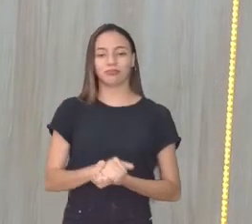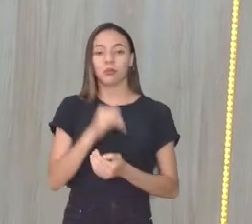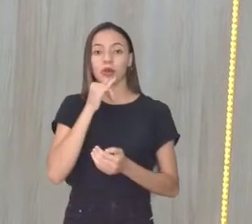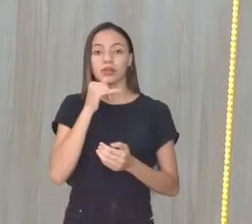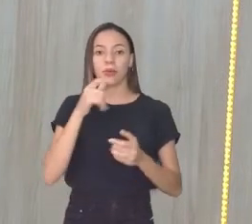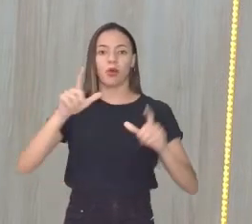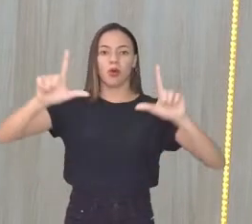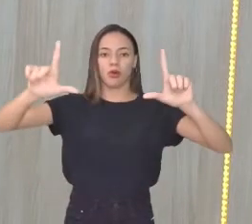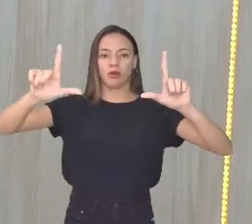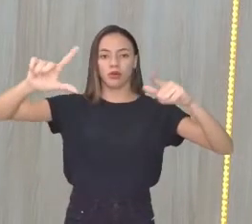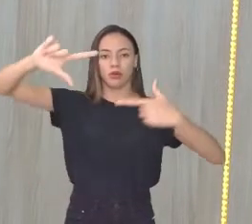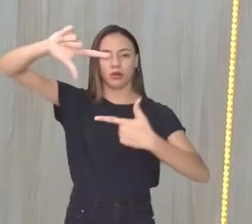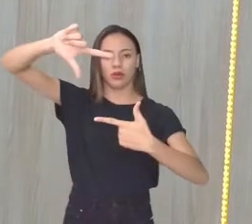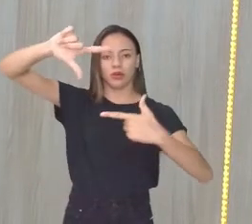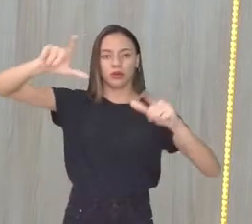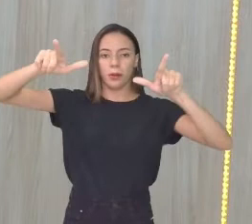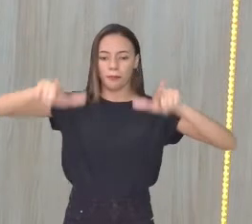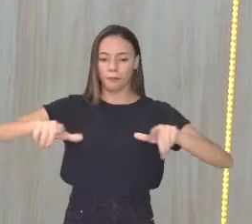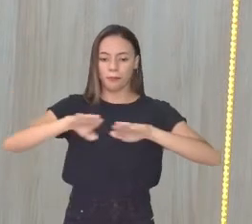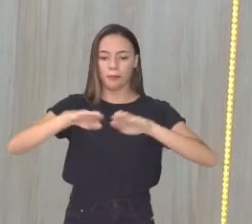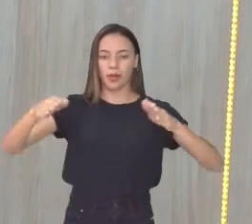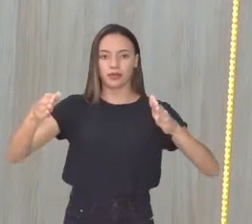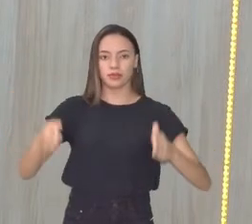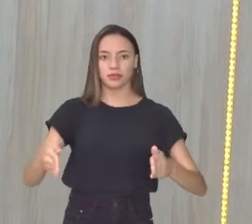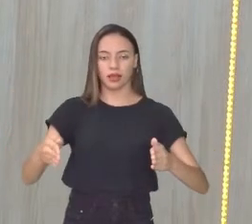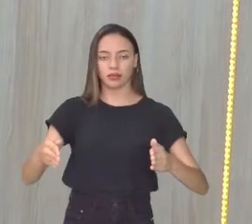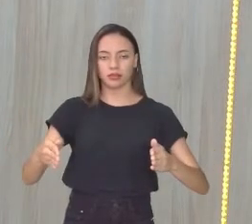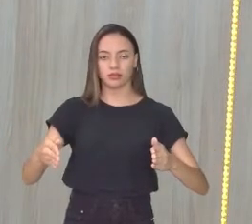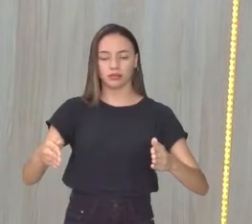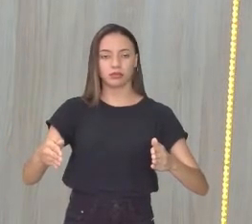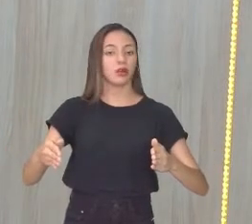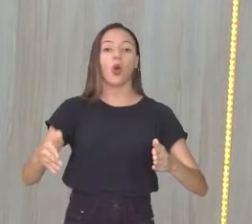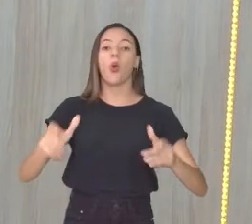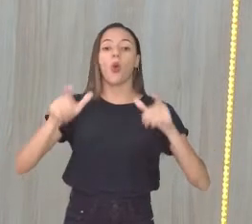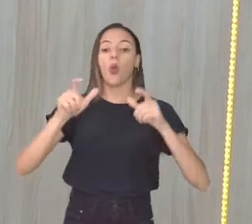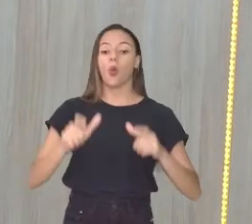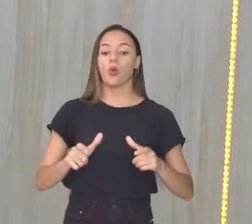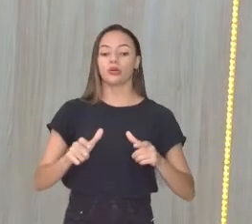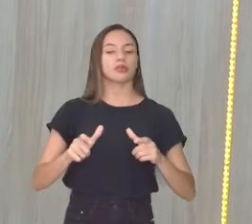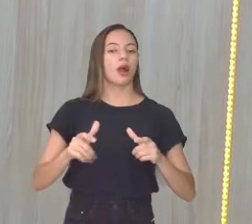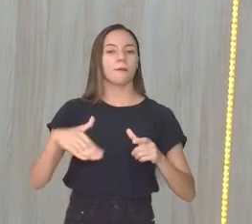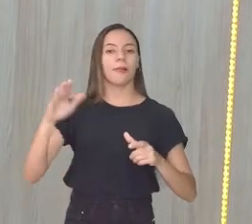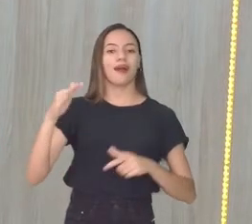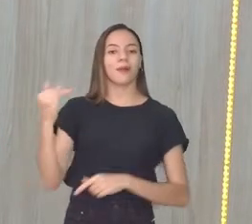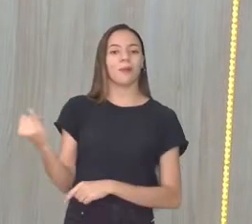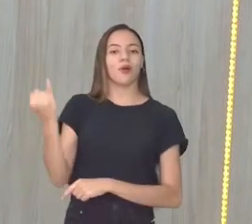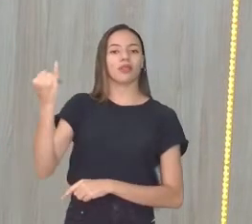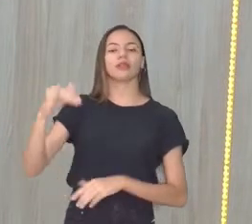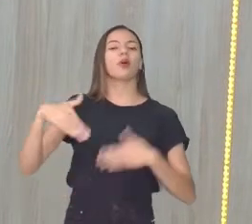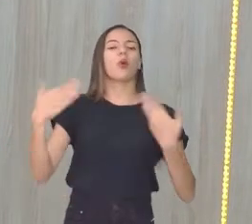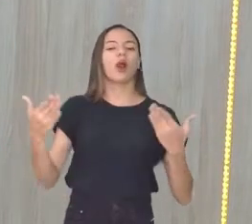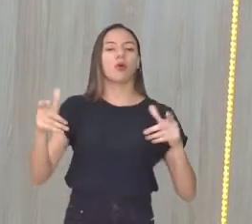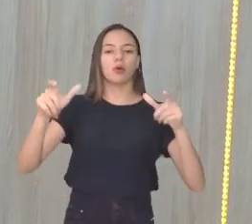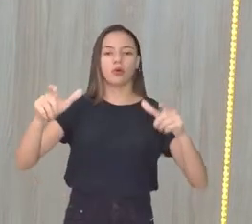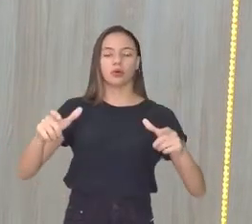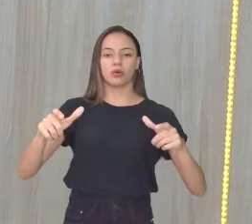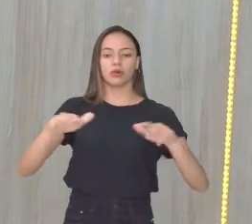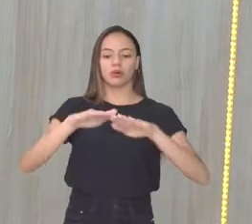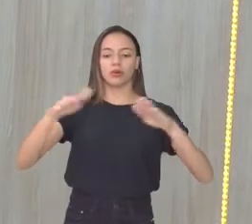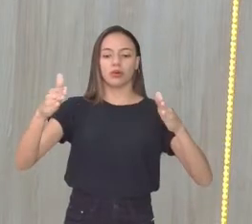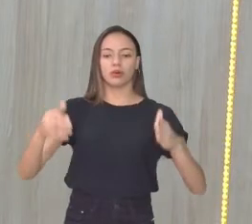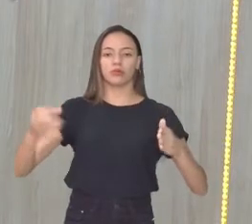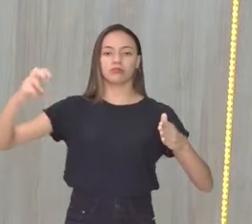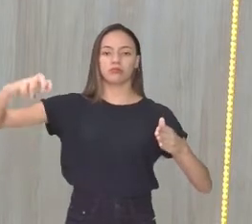quadrada ou retangular, né, o local privilegiado da mesa é do dono,